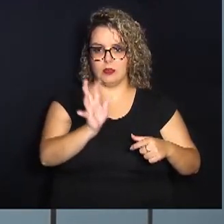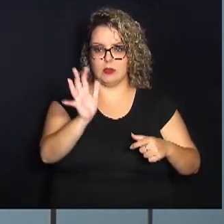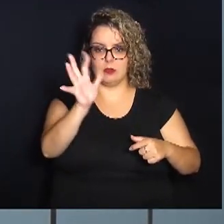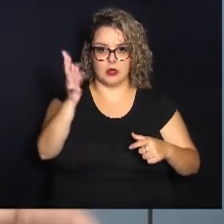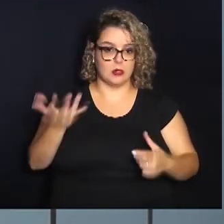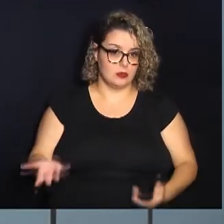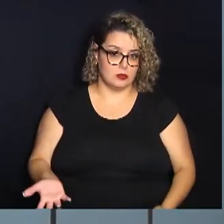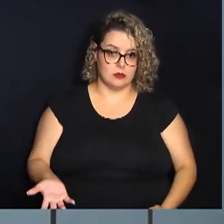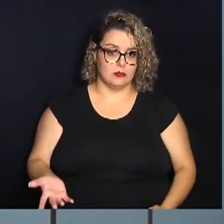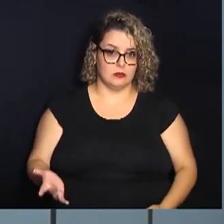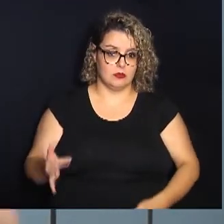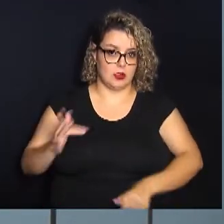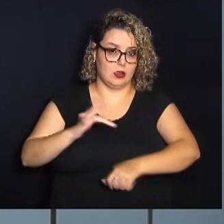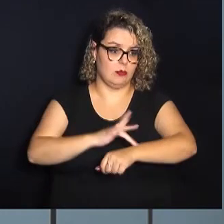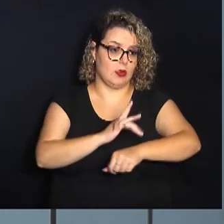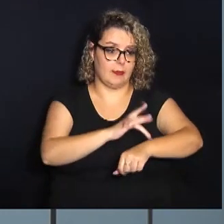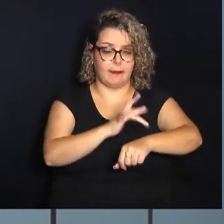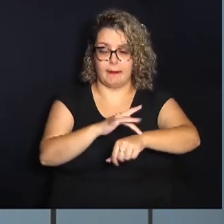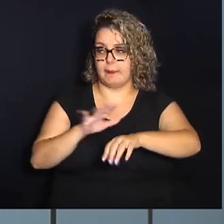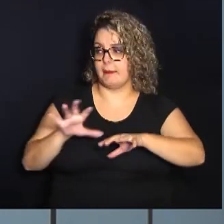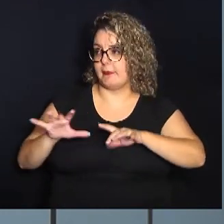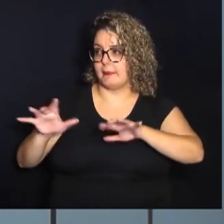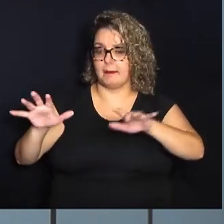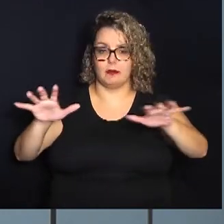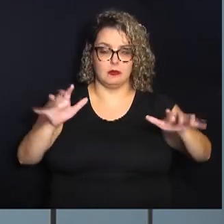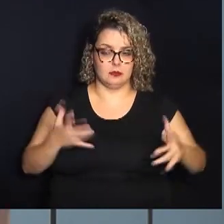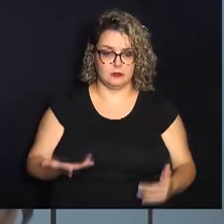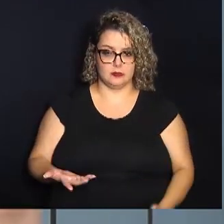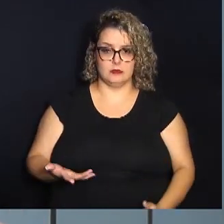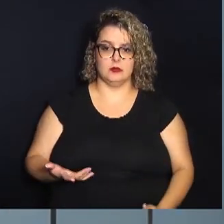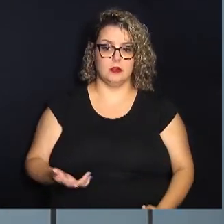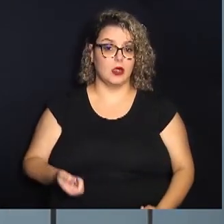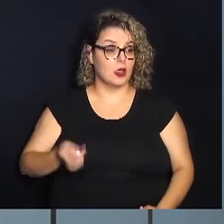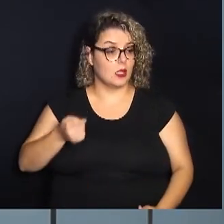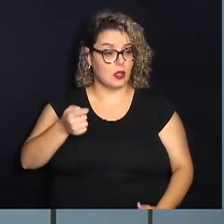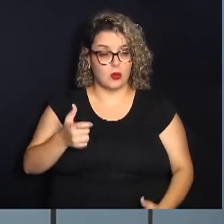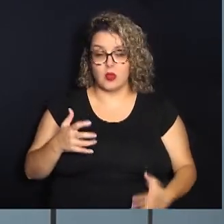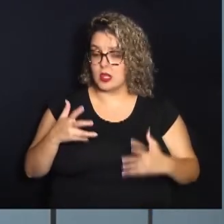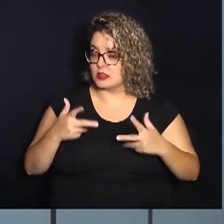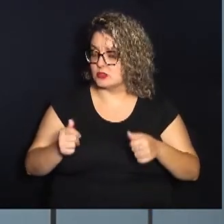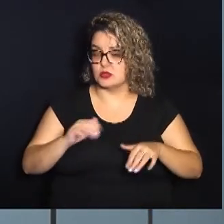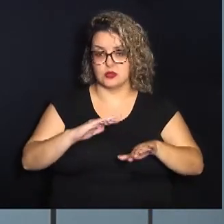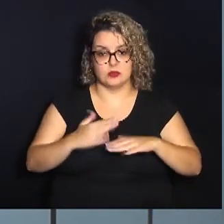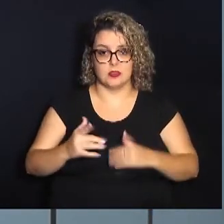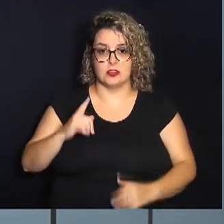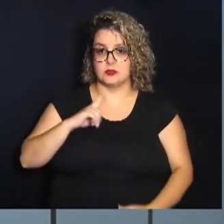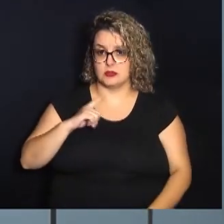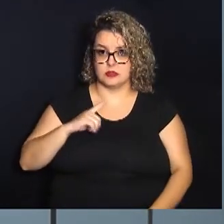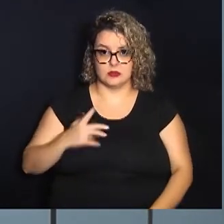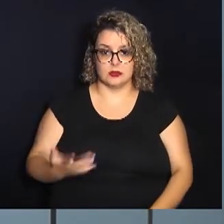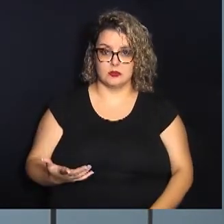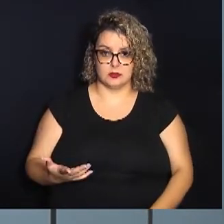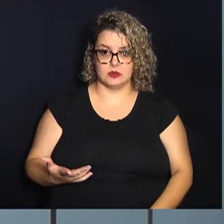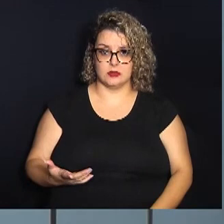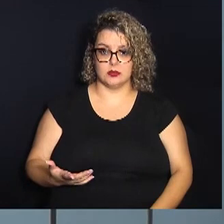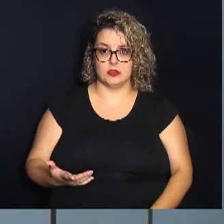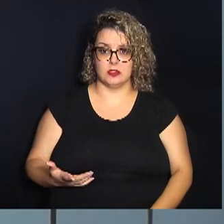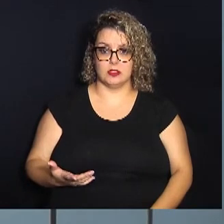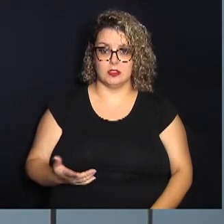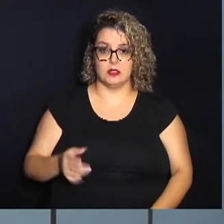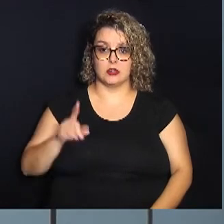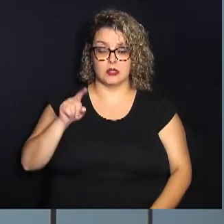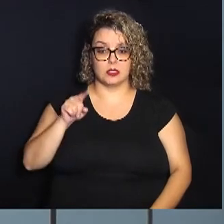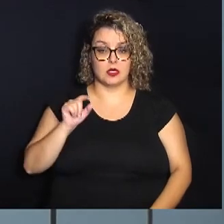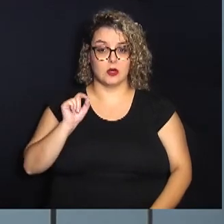sair picando todo mundo. E a gente tem isso em quase todos os bairros da cidade de Campinas. Entendeu? Que é